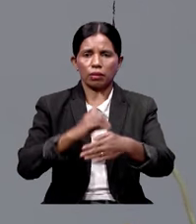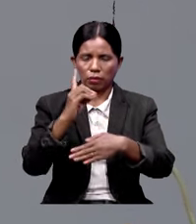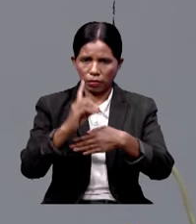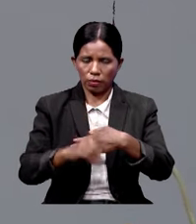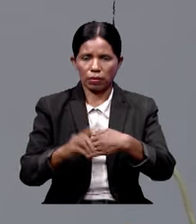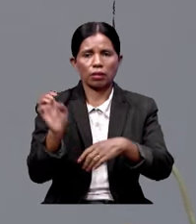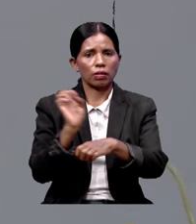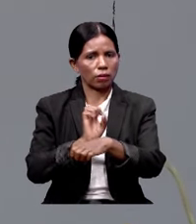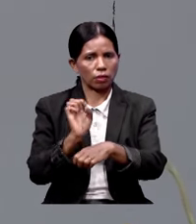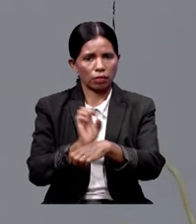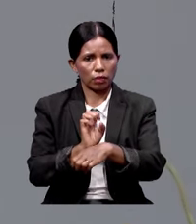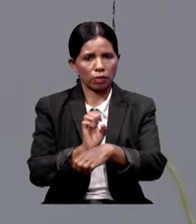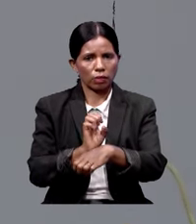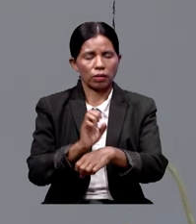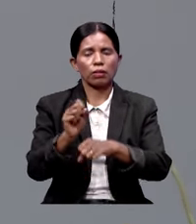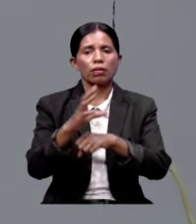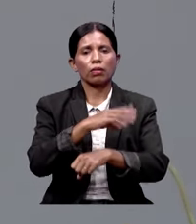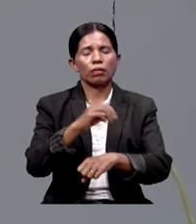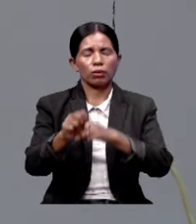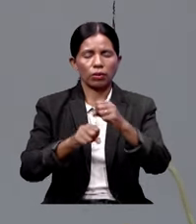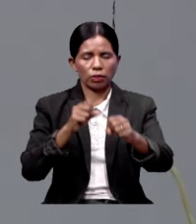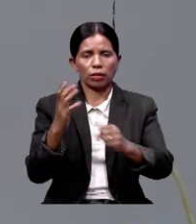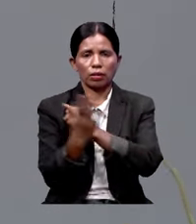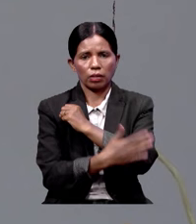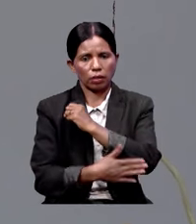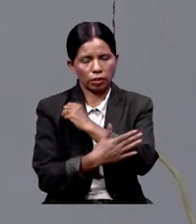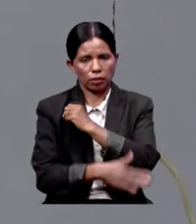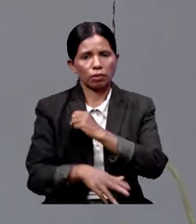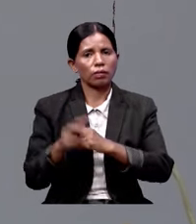desenvolvimento econômico e social na nação